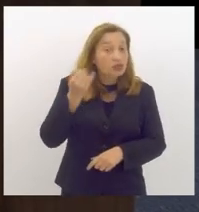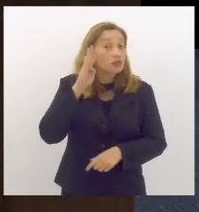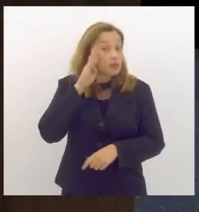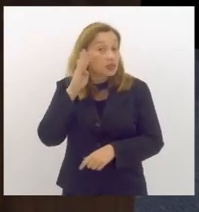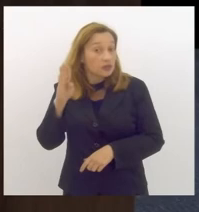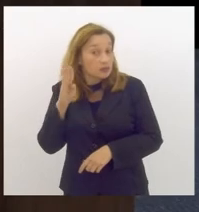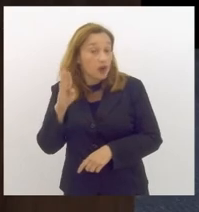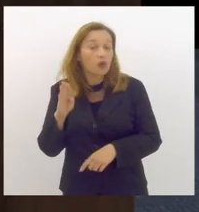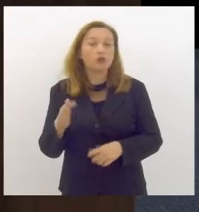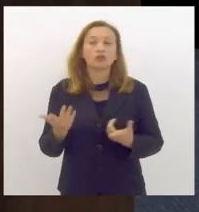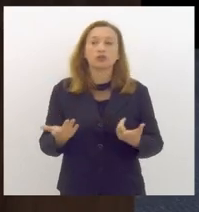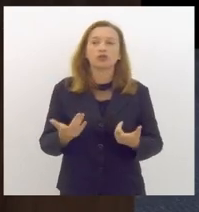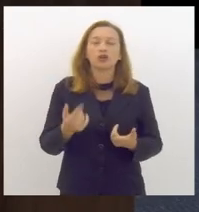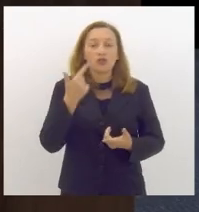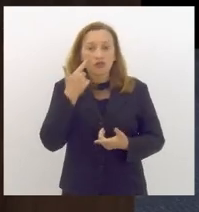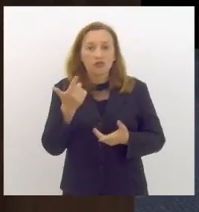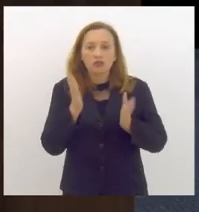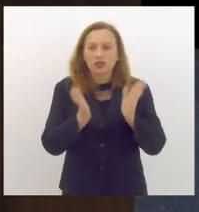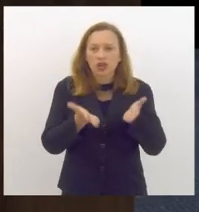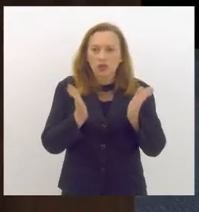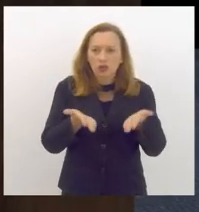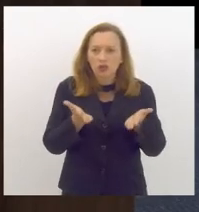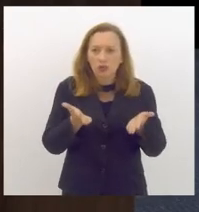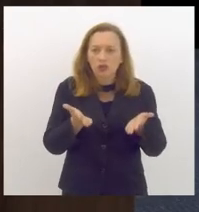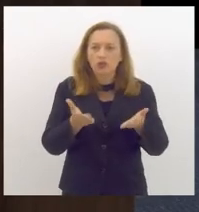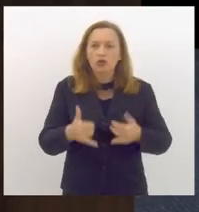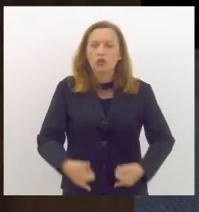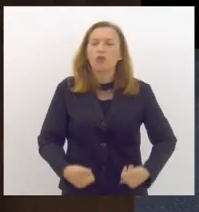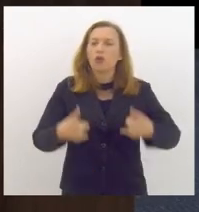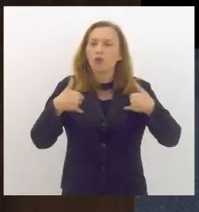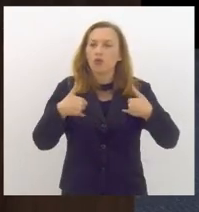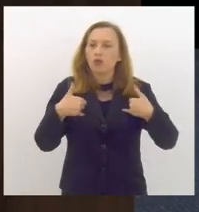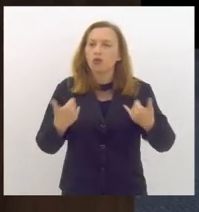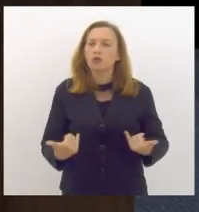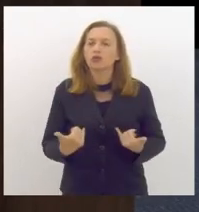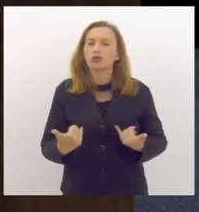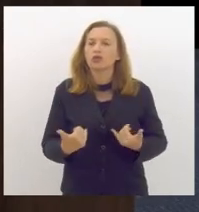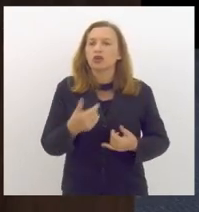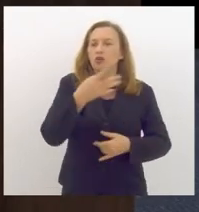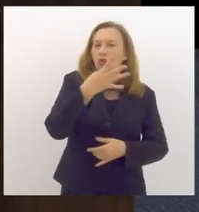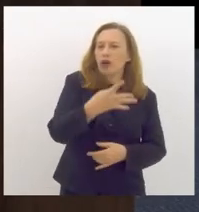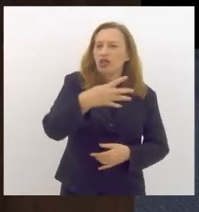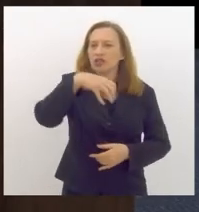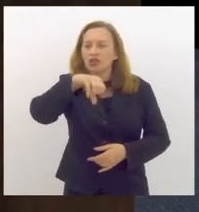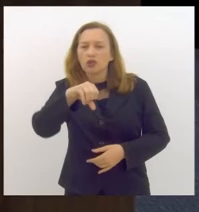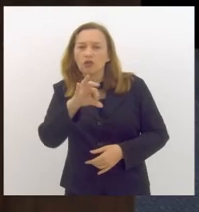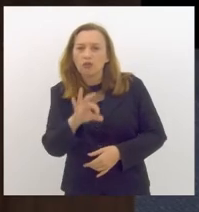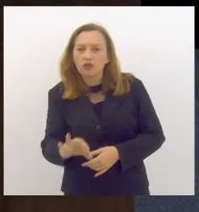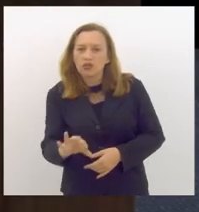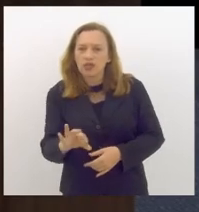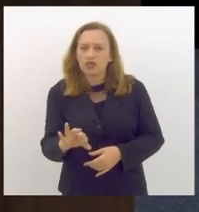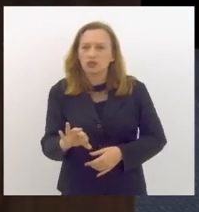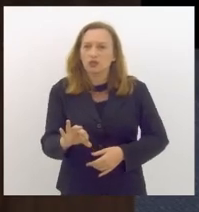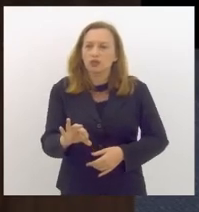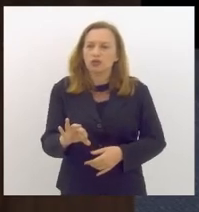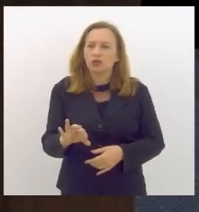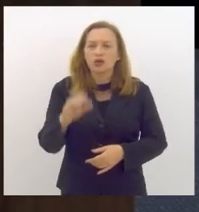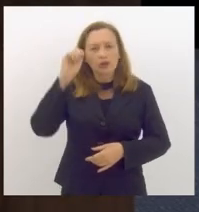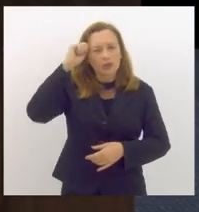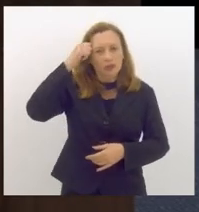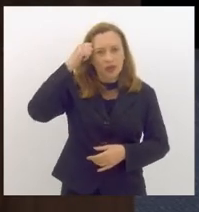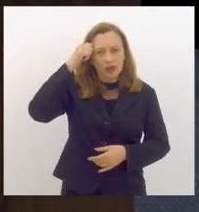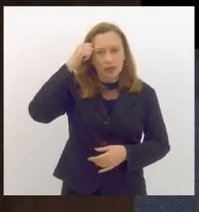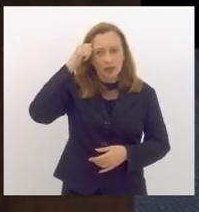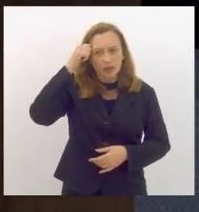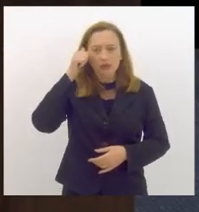fundamental. Inclusive, vemos agora, e vemos com muito orgulho, que cerca de 49% de pretos e